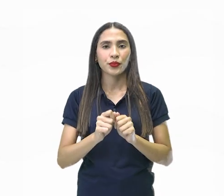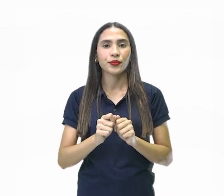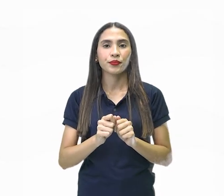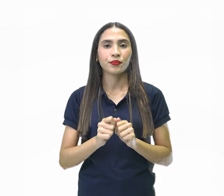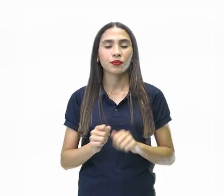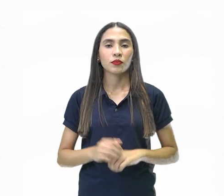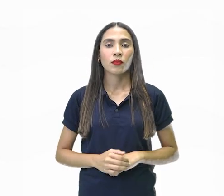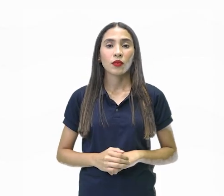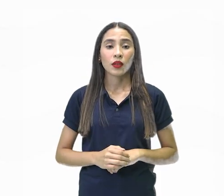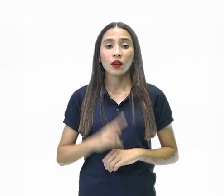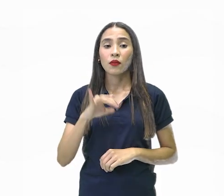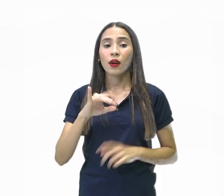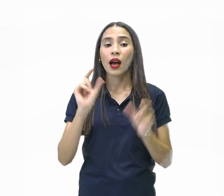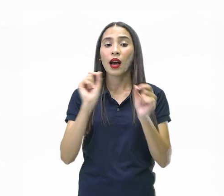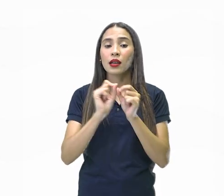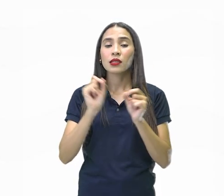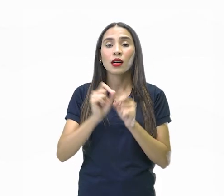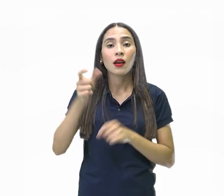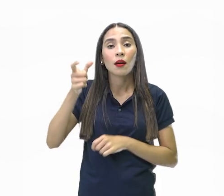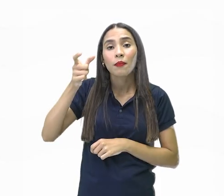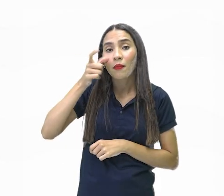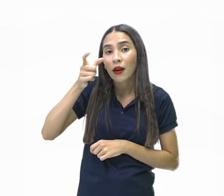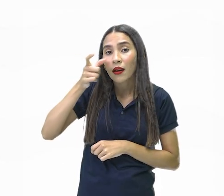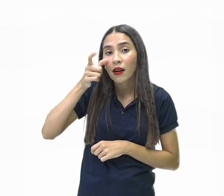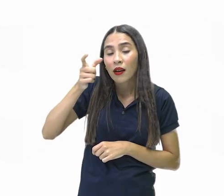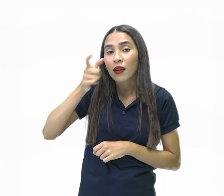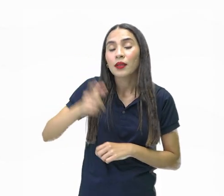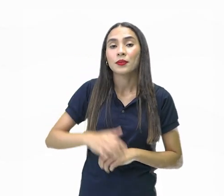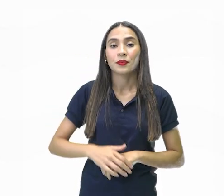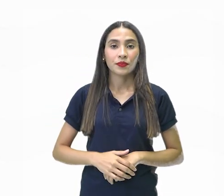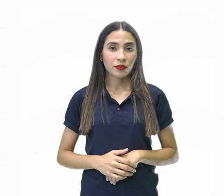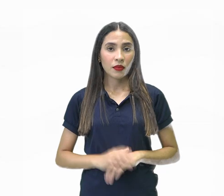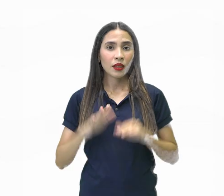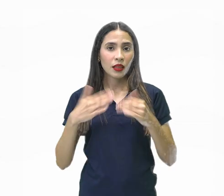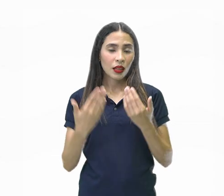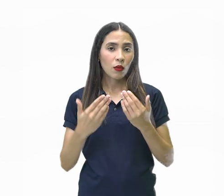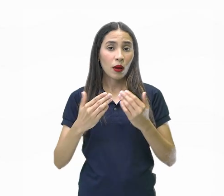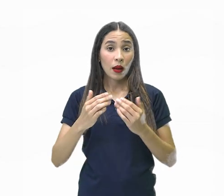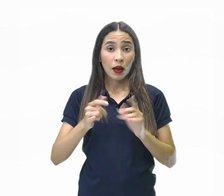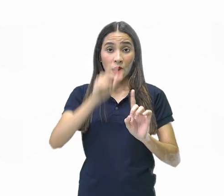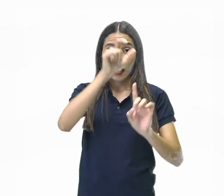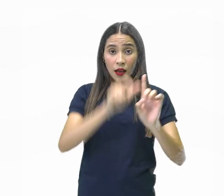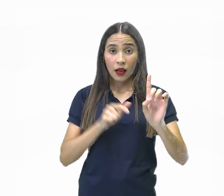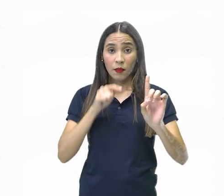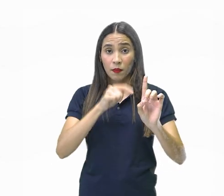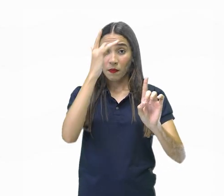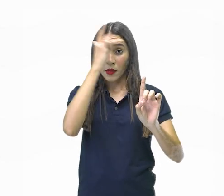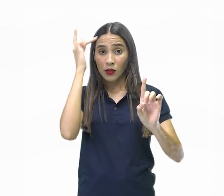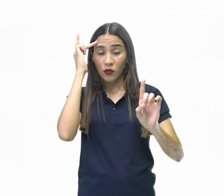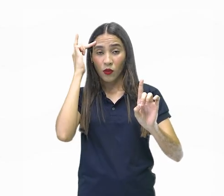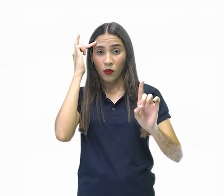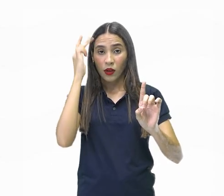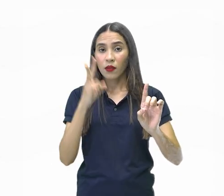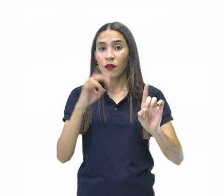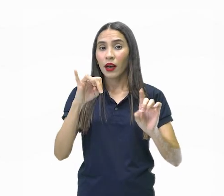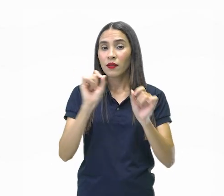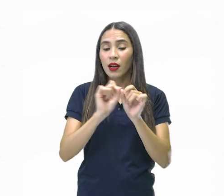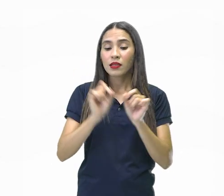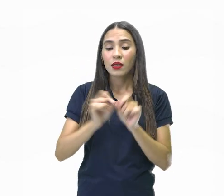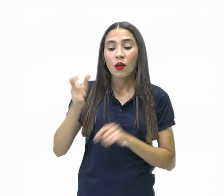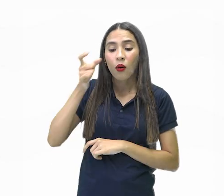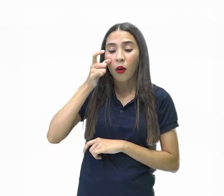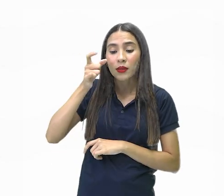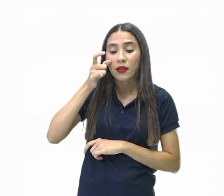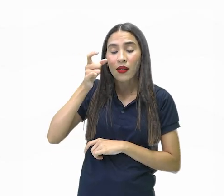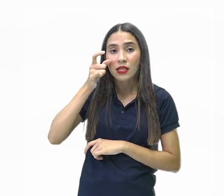eles, claro. Faça uma observação. Então, o pesquisador, ele, ao fazer